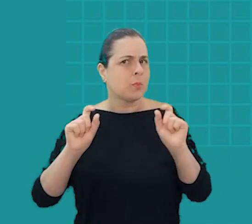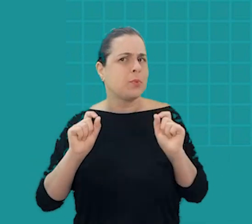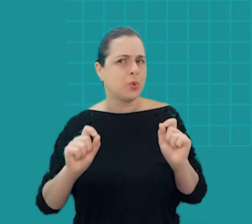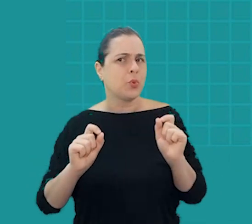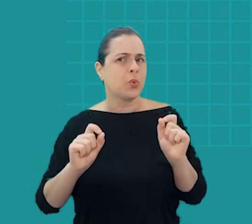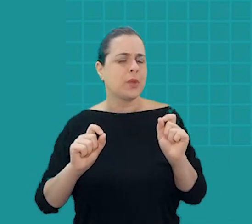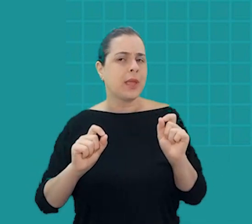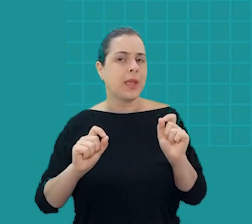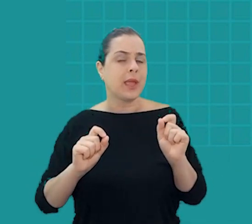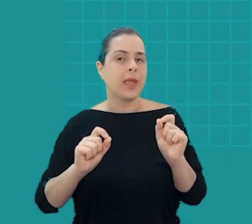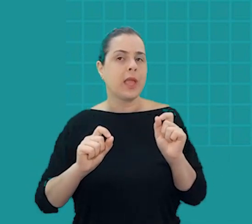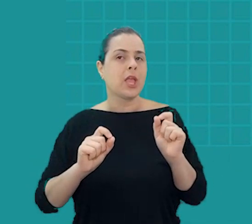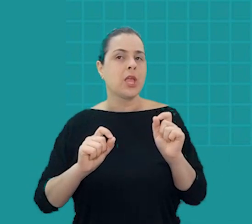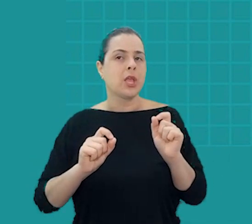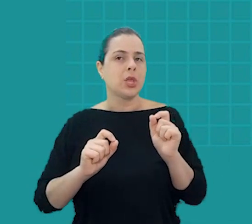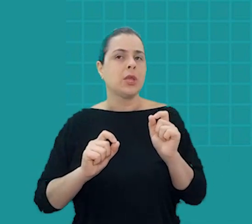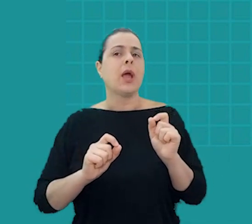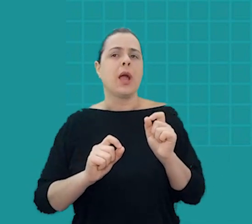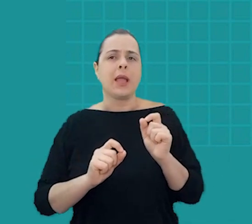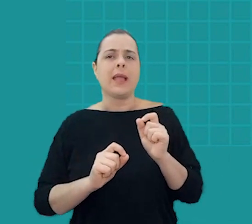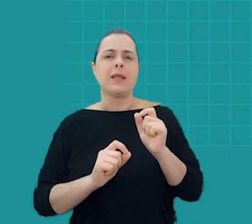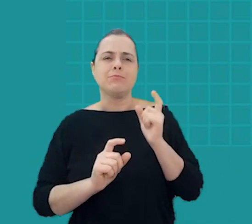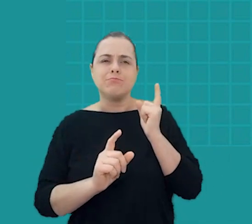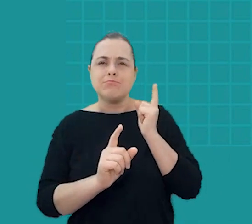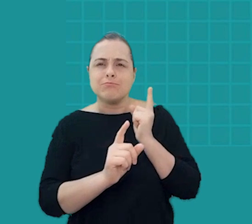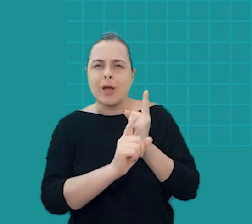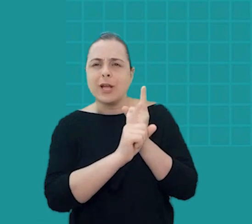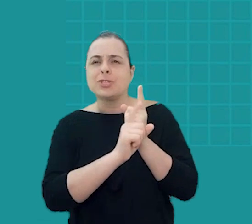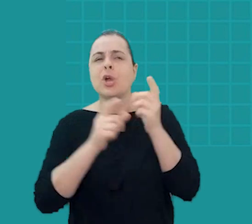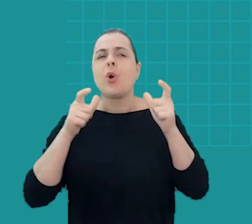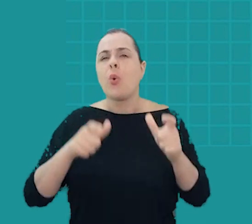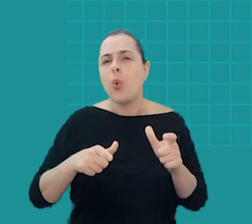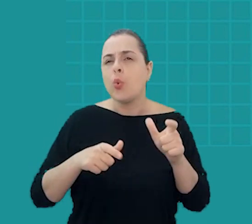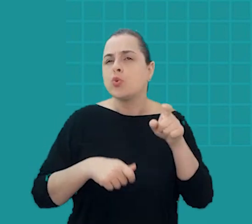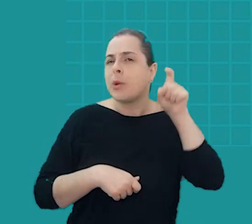do aparelho auditivo é possível fazer via SUS?